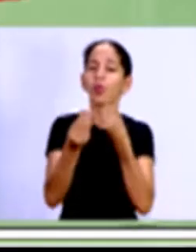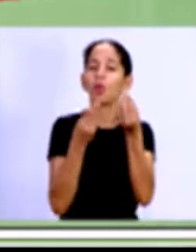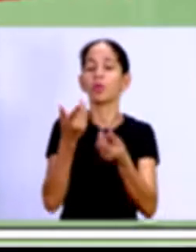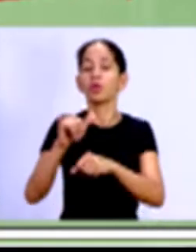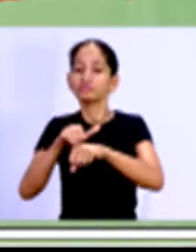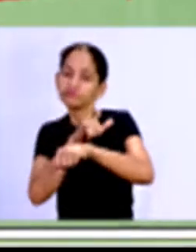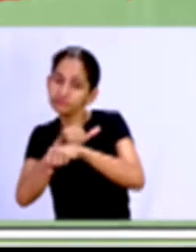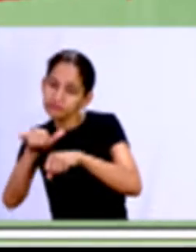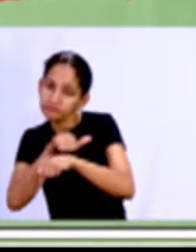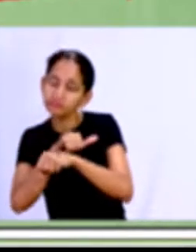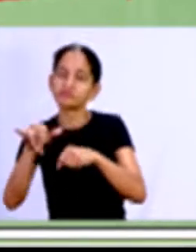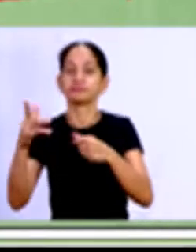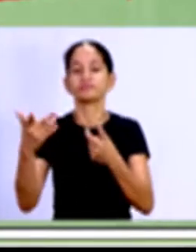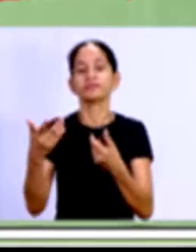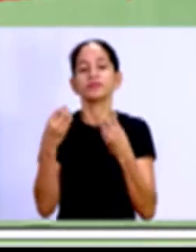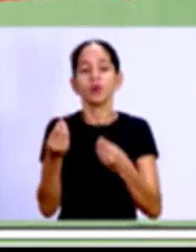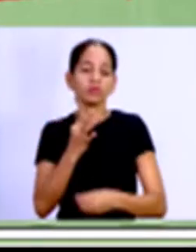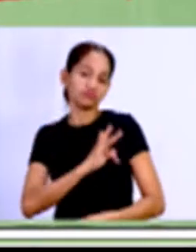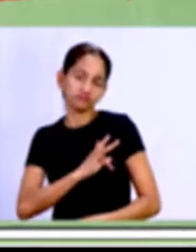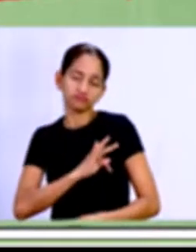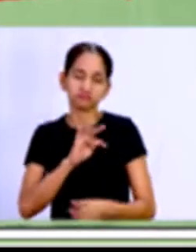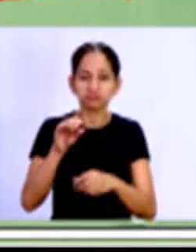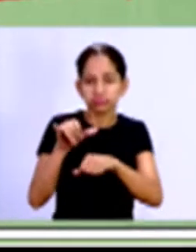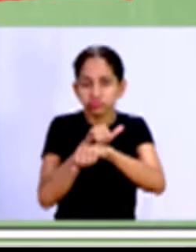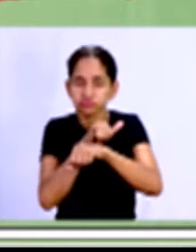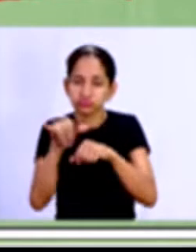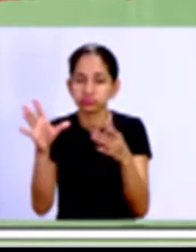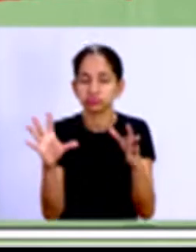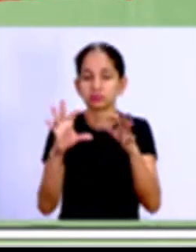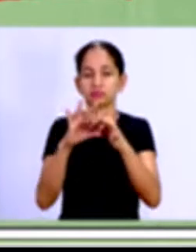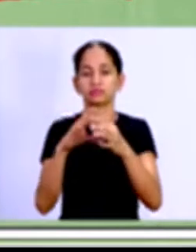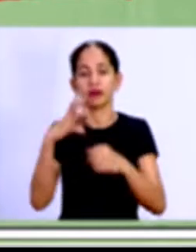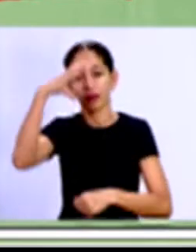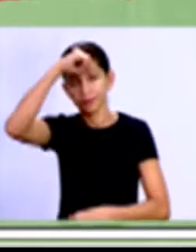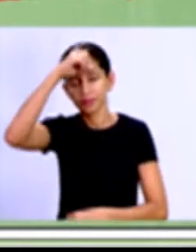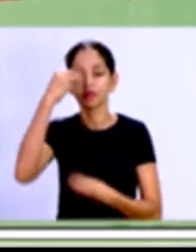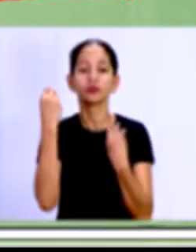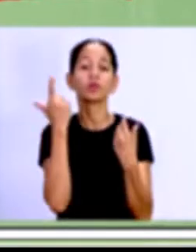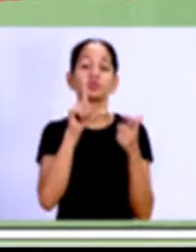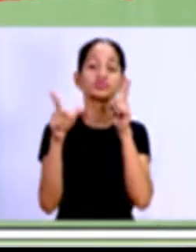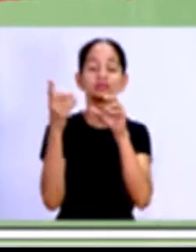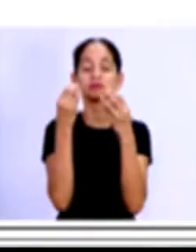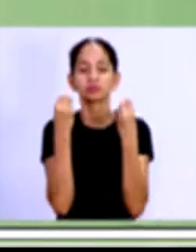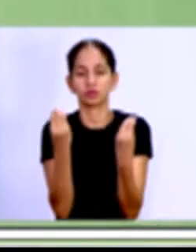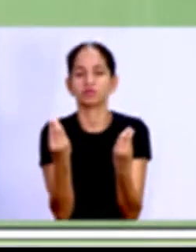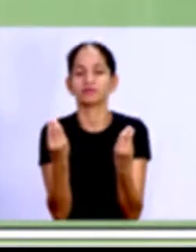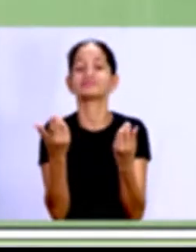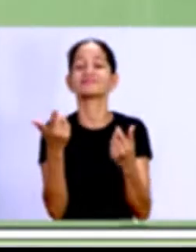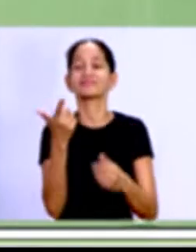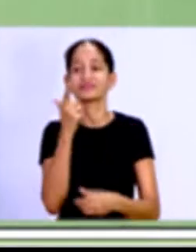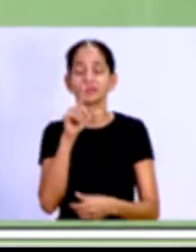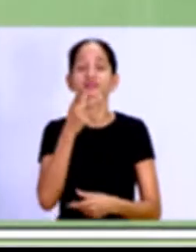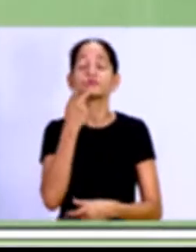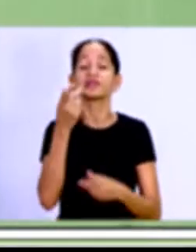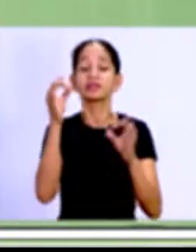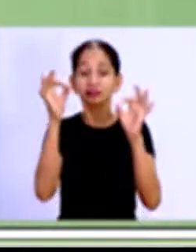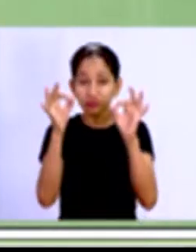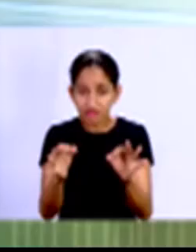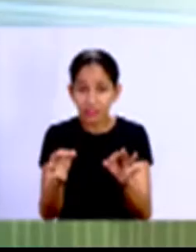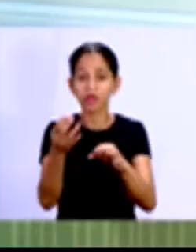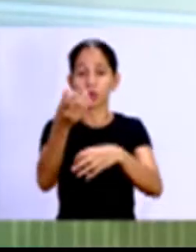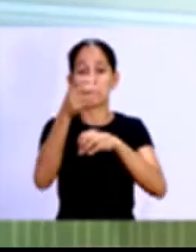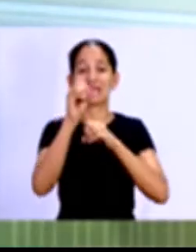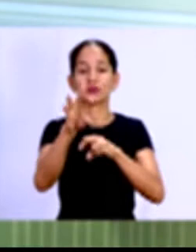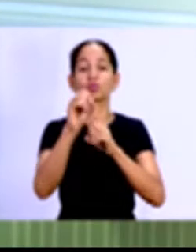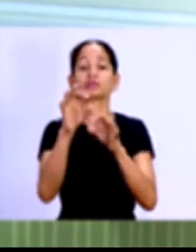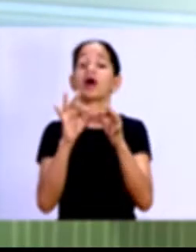técnicas, as maneiras que utilizamos para poder aprender. Isso falando em